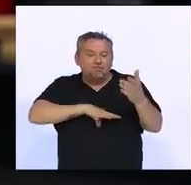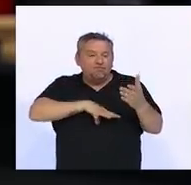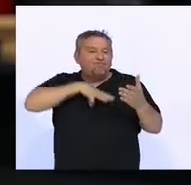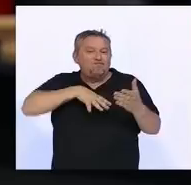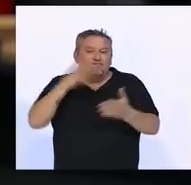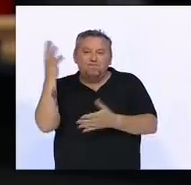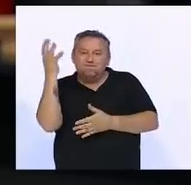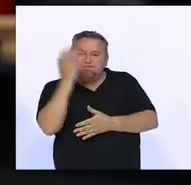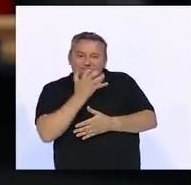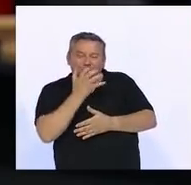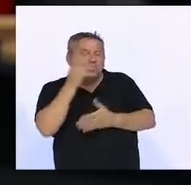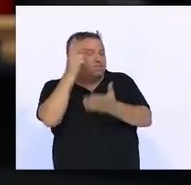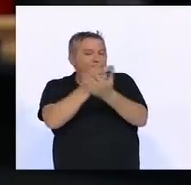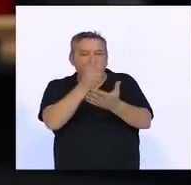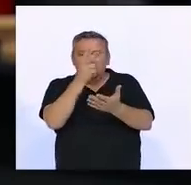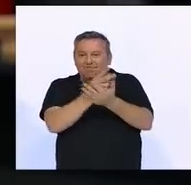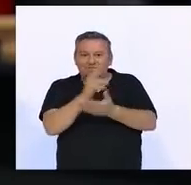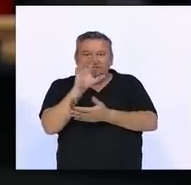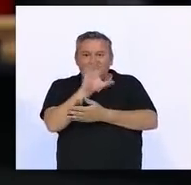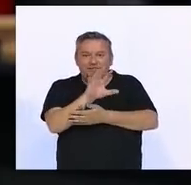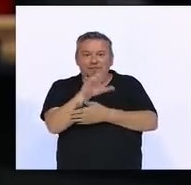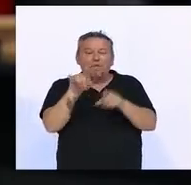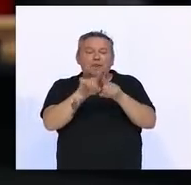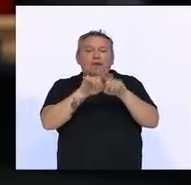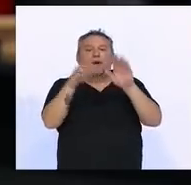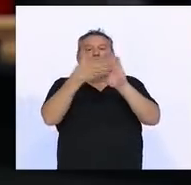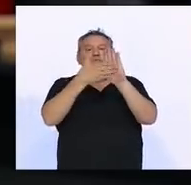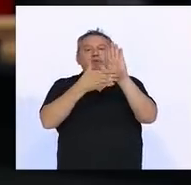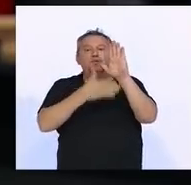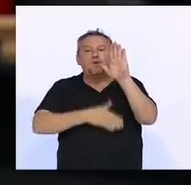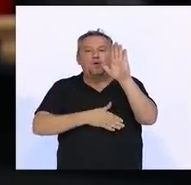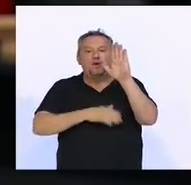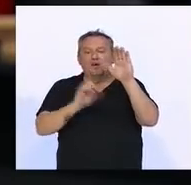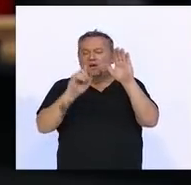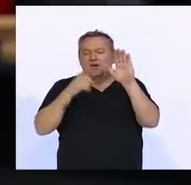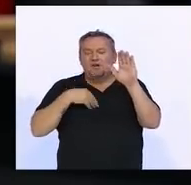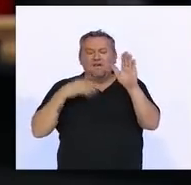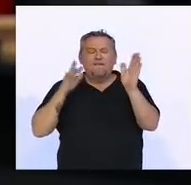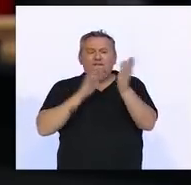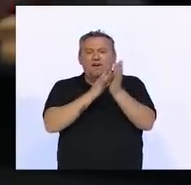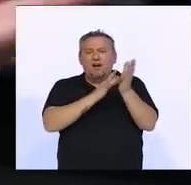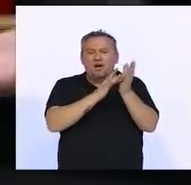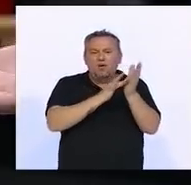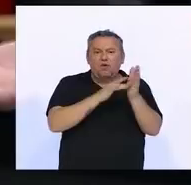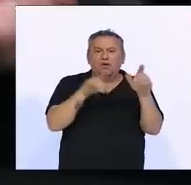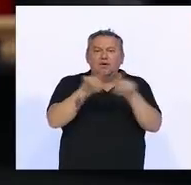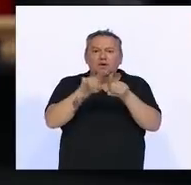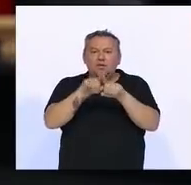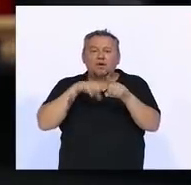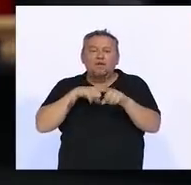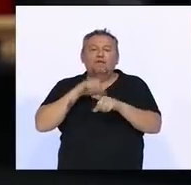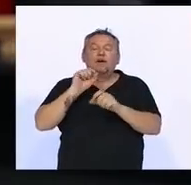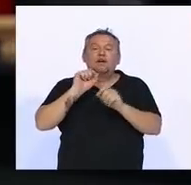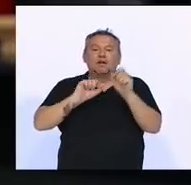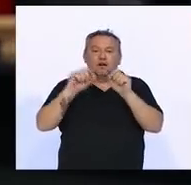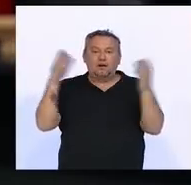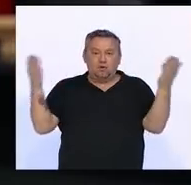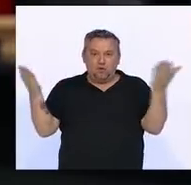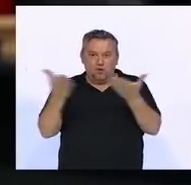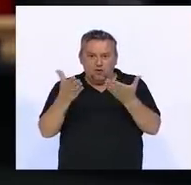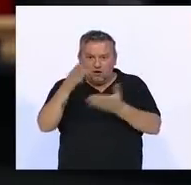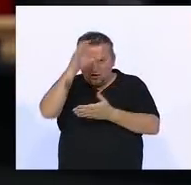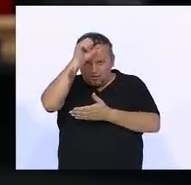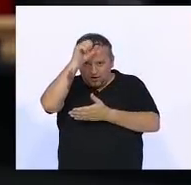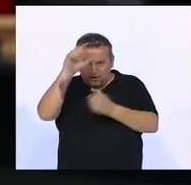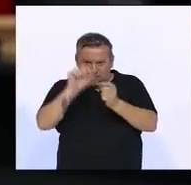bravo, como sempre é, se vierem aquelas propostas não republicanas, aquele modus operandi costumeiro que hoje aprenderam